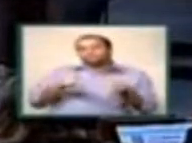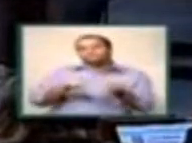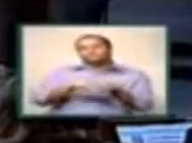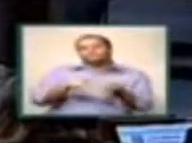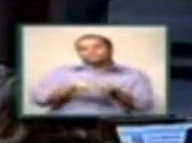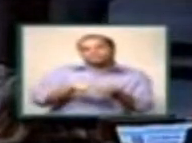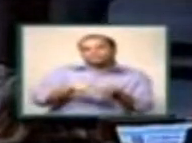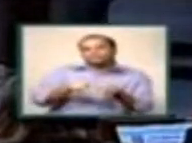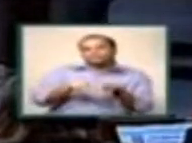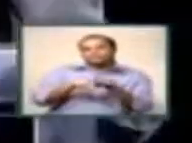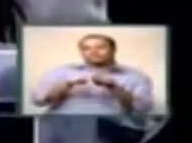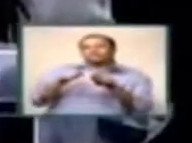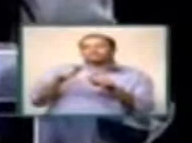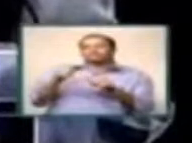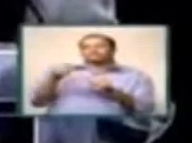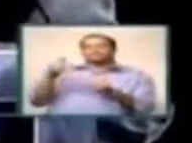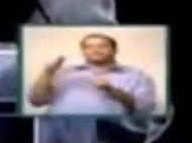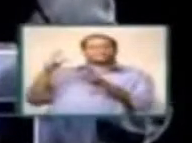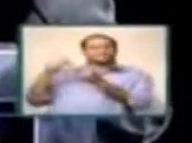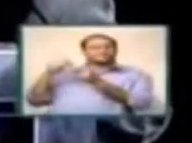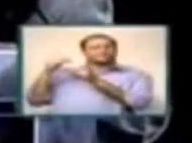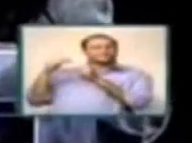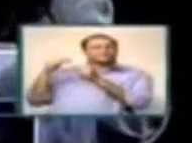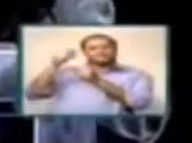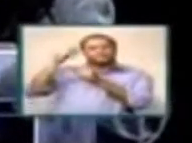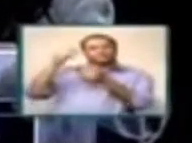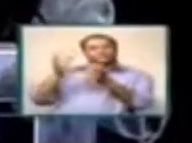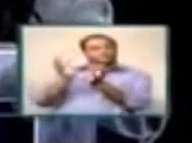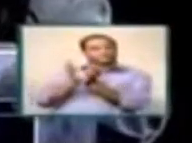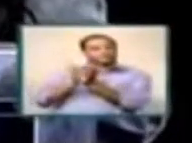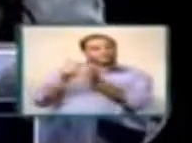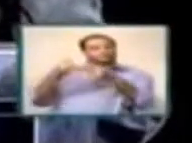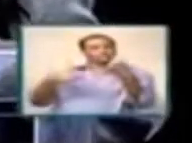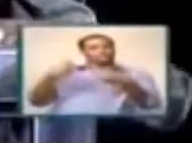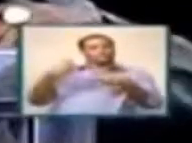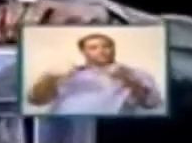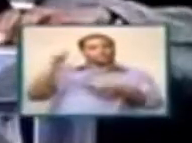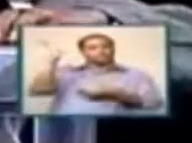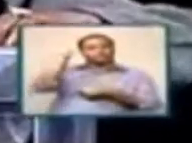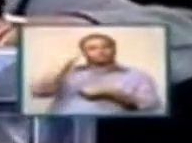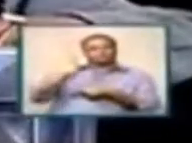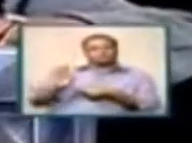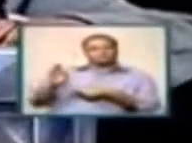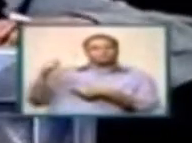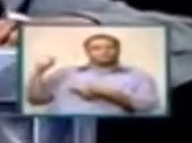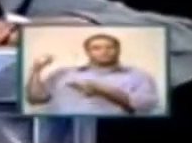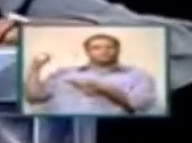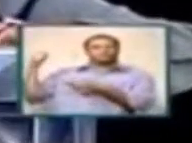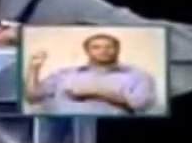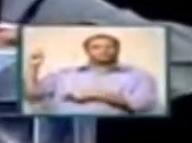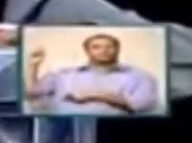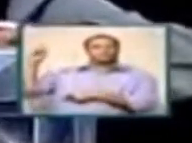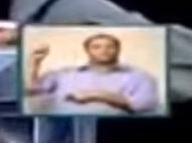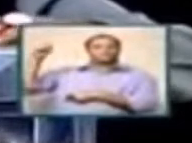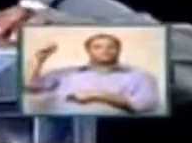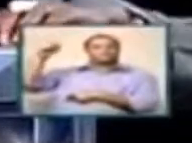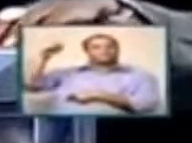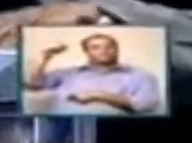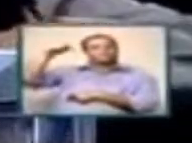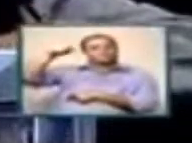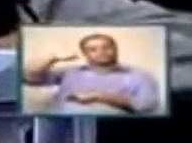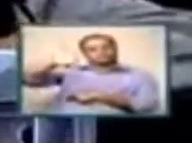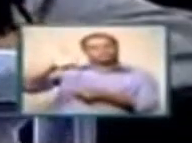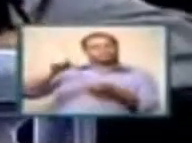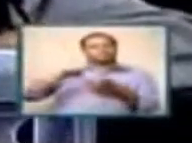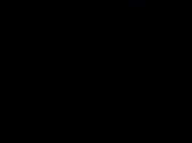às quais sucessivas gerações da elite política brasileira sempre demonstraram um